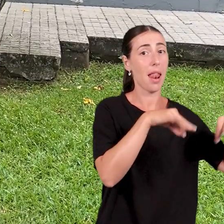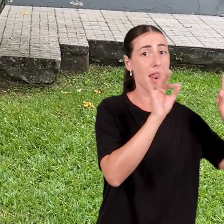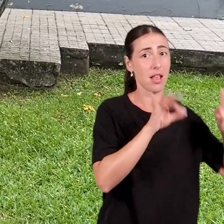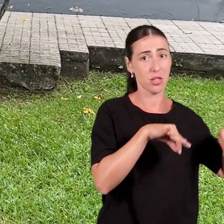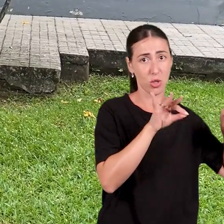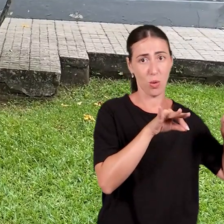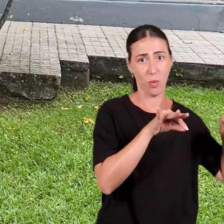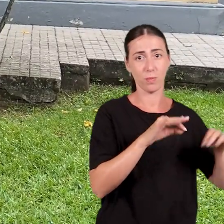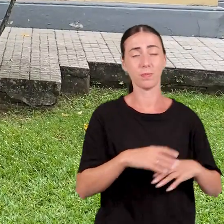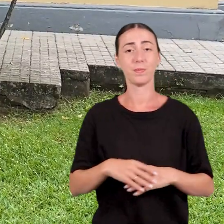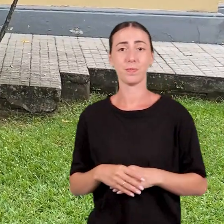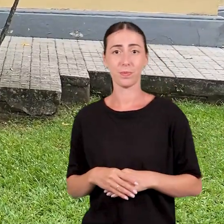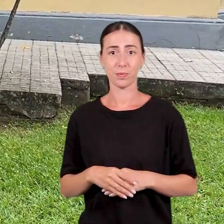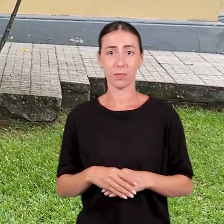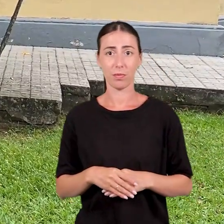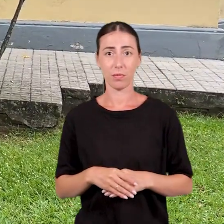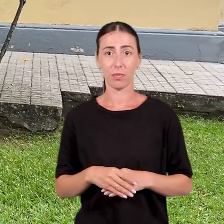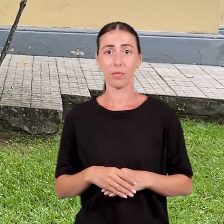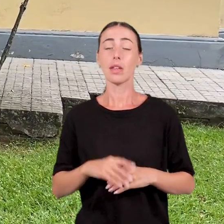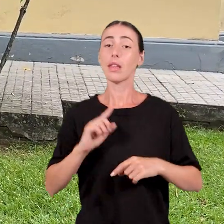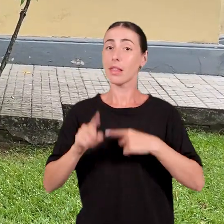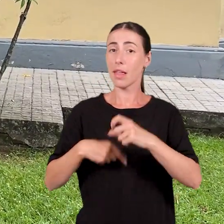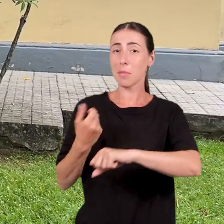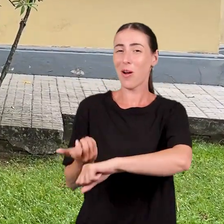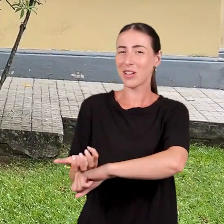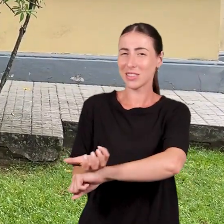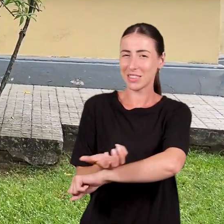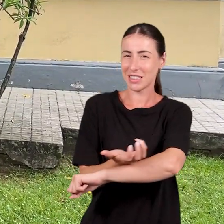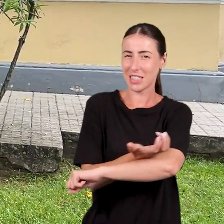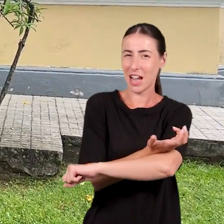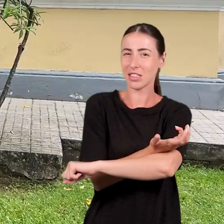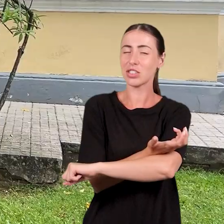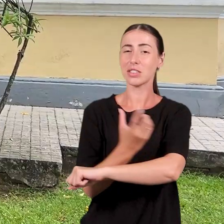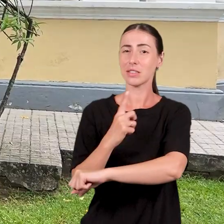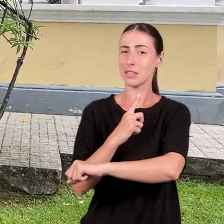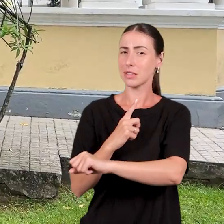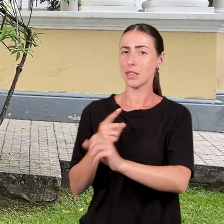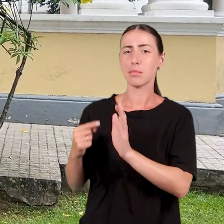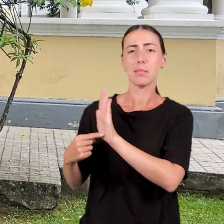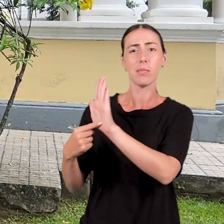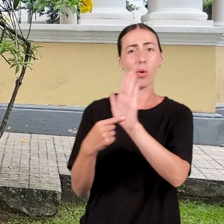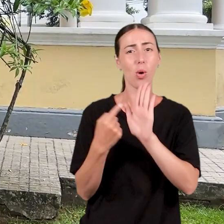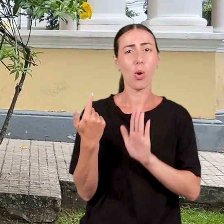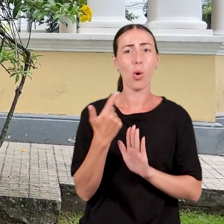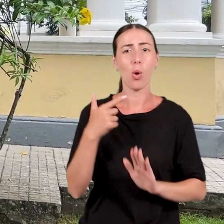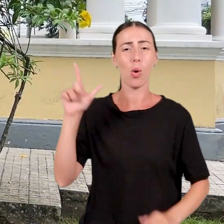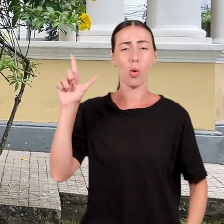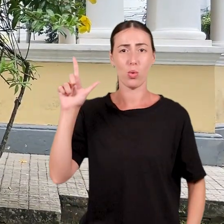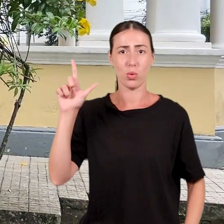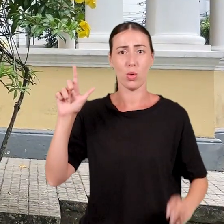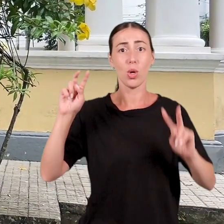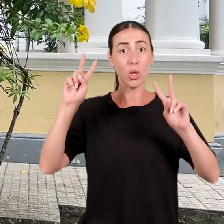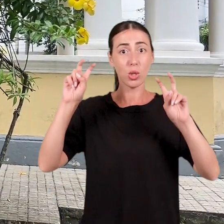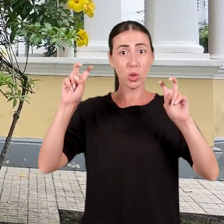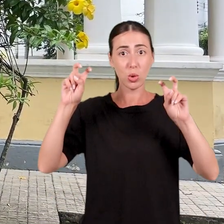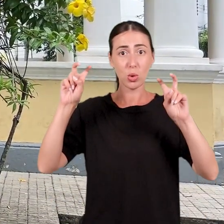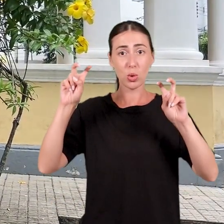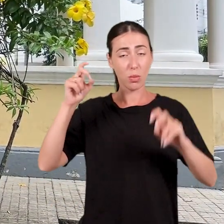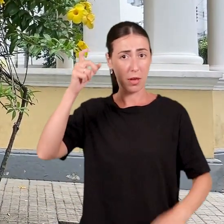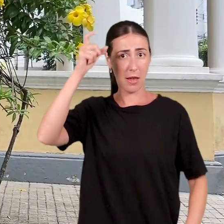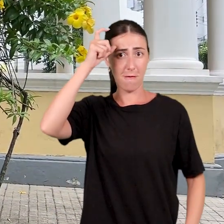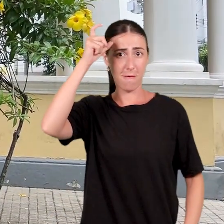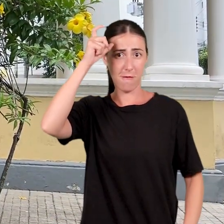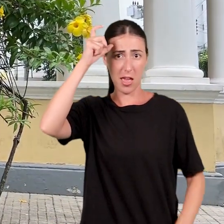metros de altura ocupa o espaço expositivo. O trabalho em ferro e concreto é um estudo da série Monumento às Vítimas